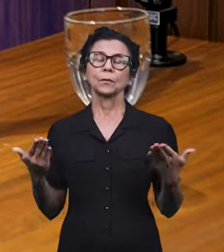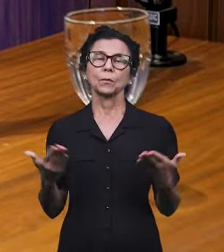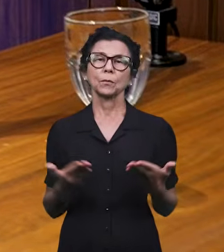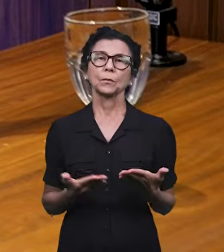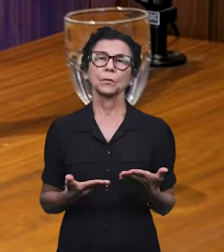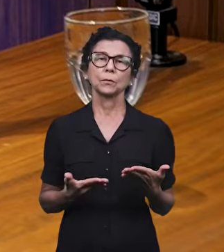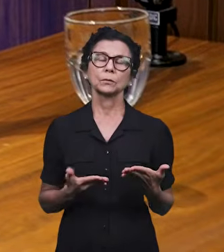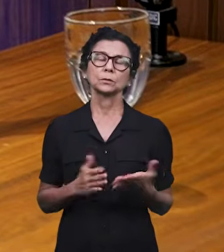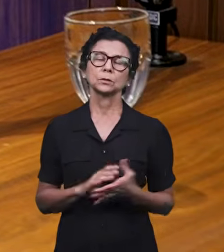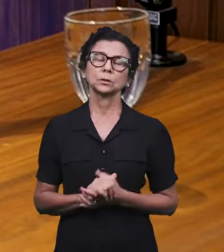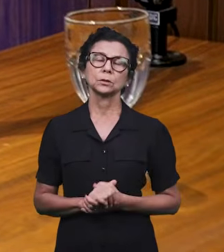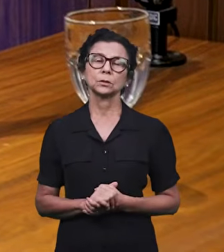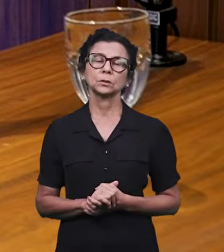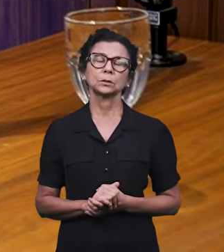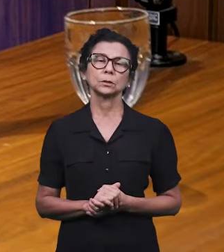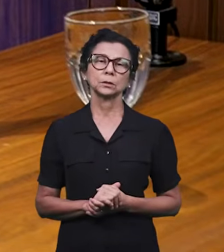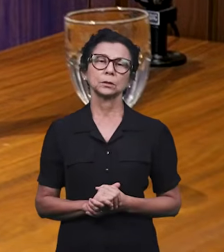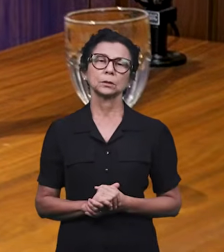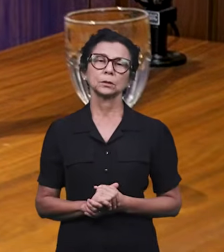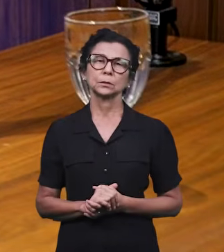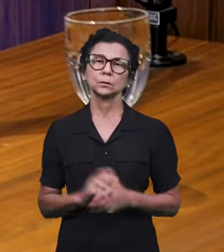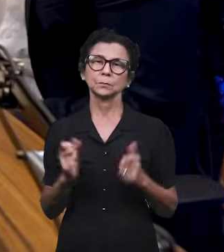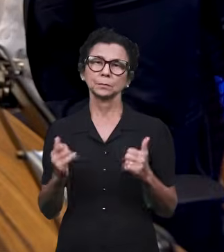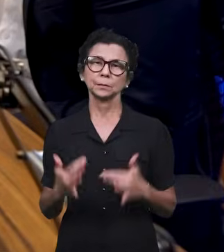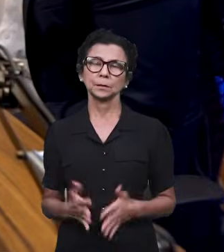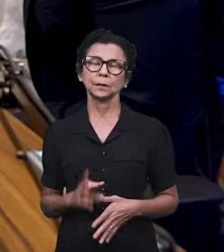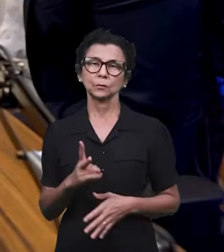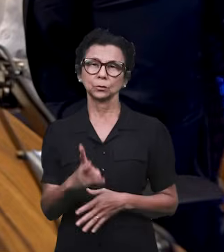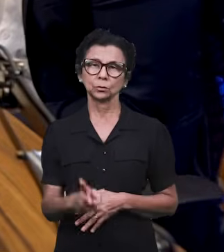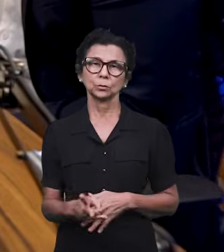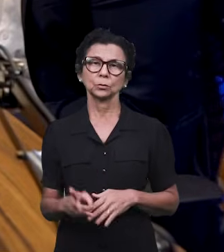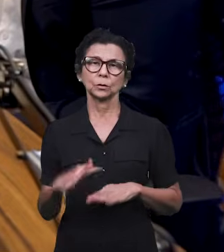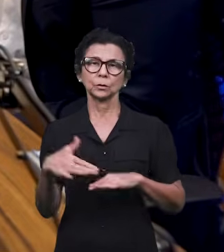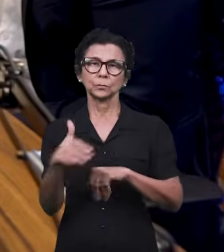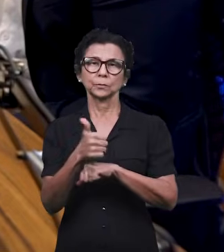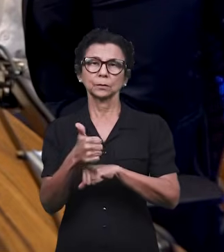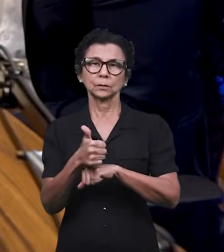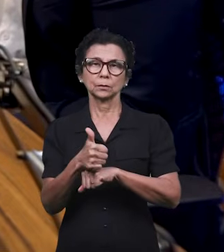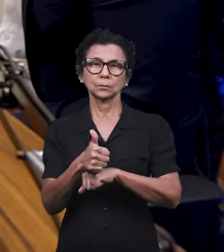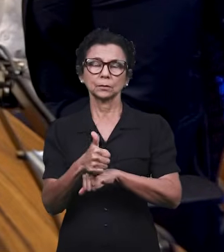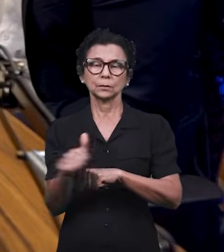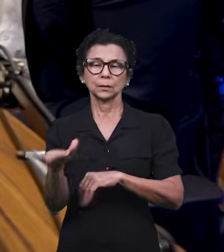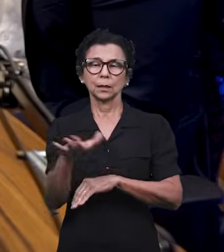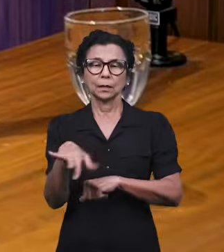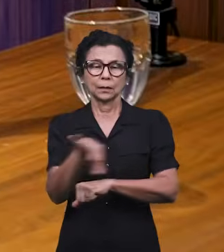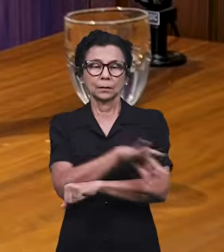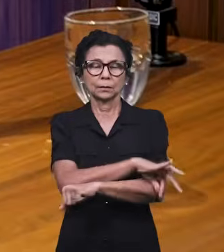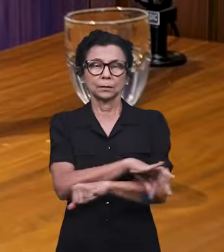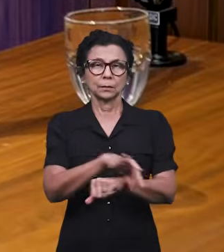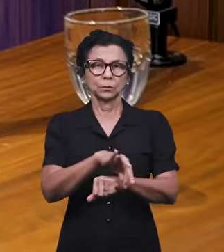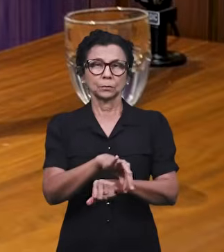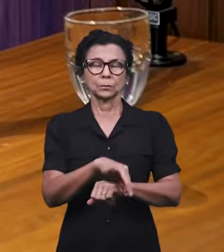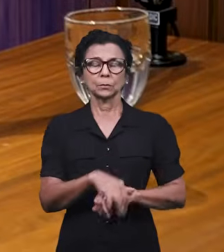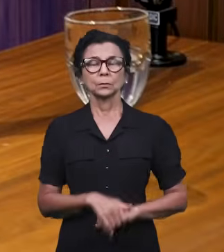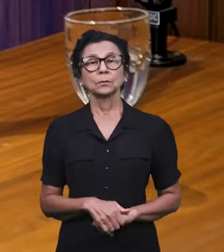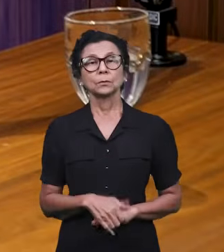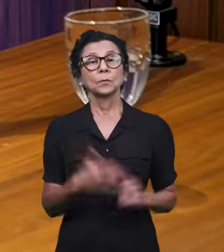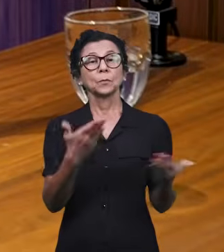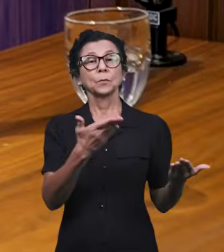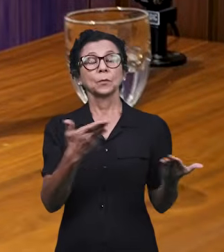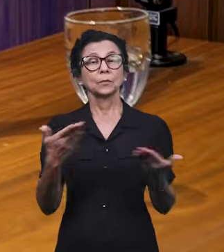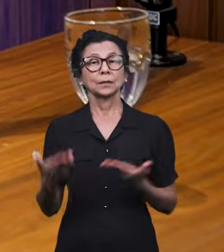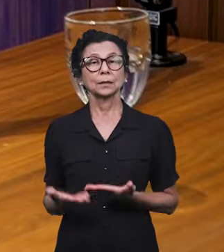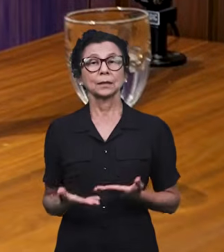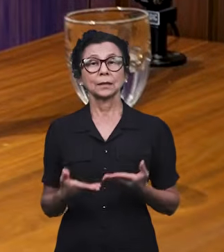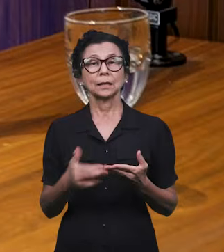a continuação da profissão arquitetura. Para isso, meus irmãos, nesse programa nós iremos chamar a